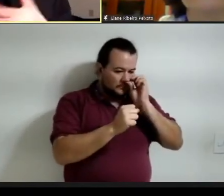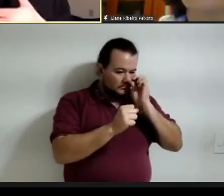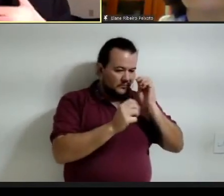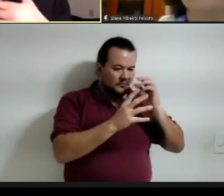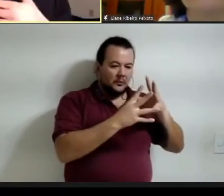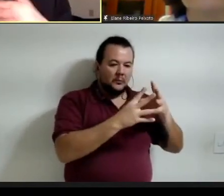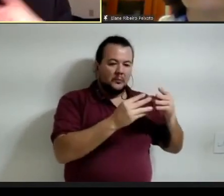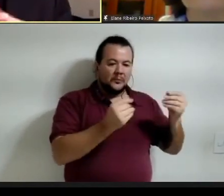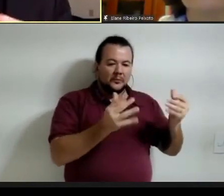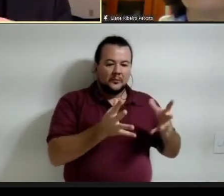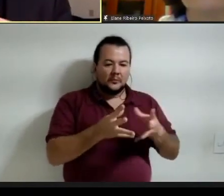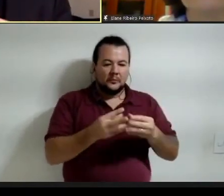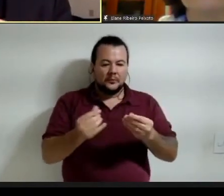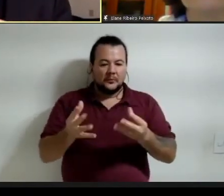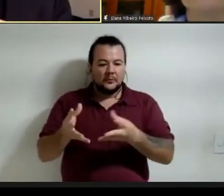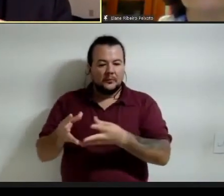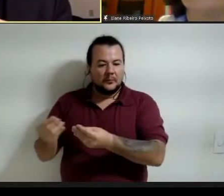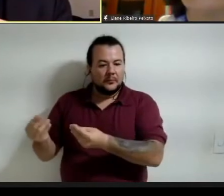desmantelados